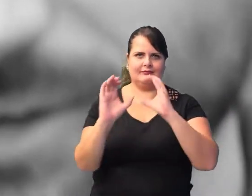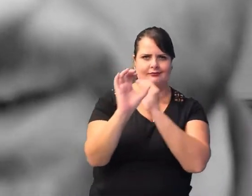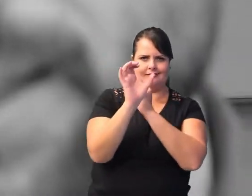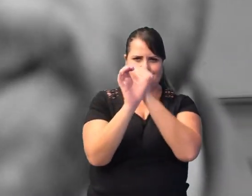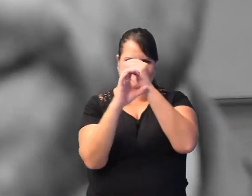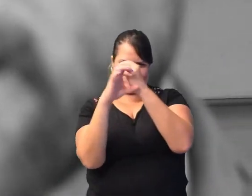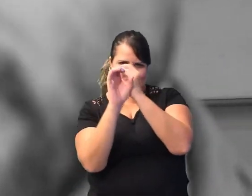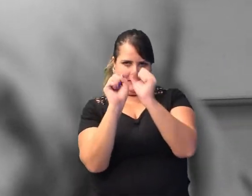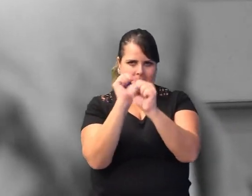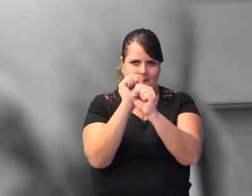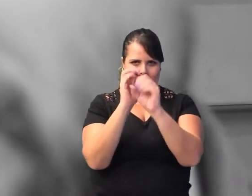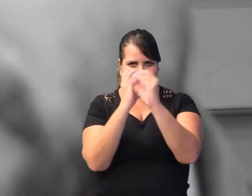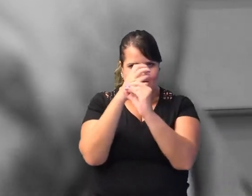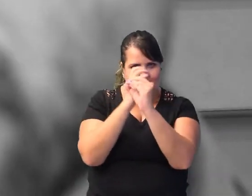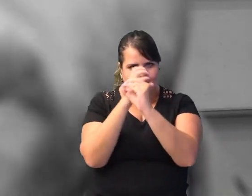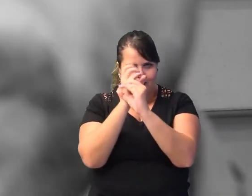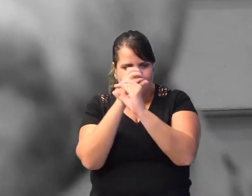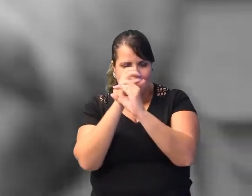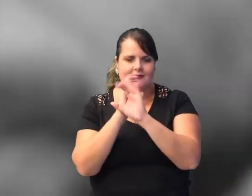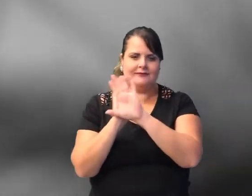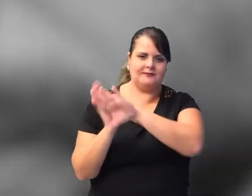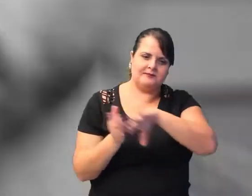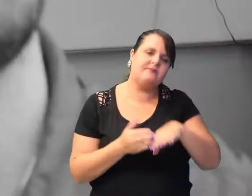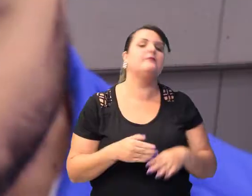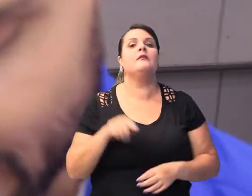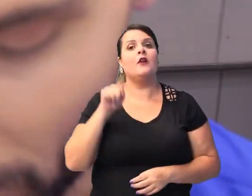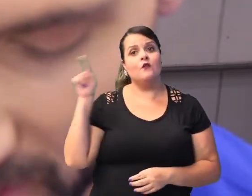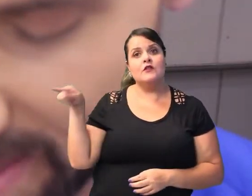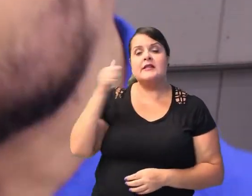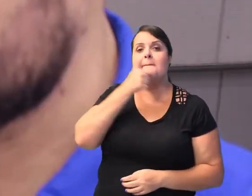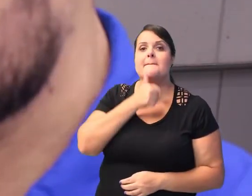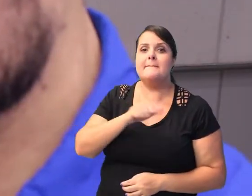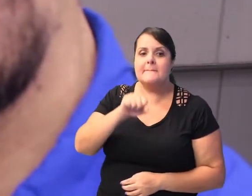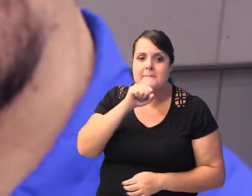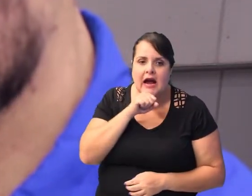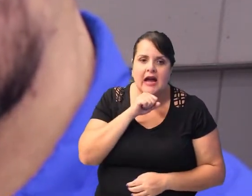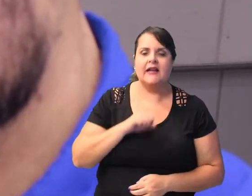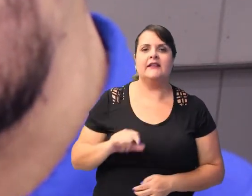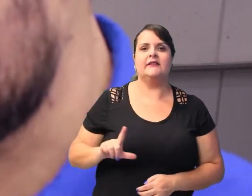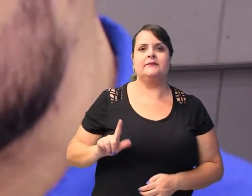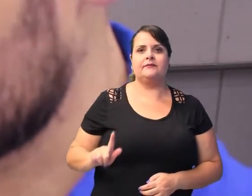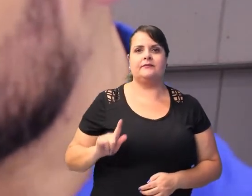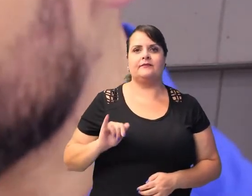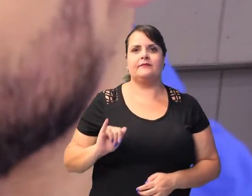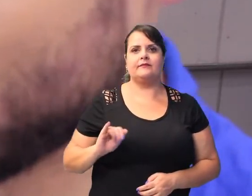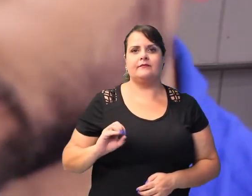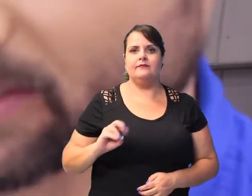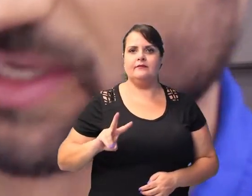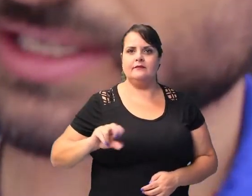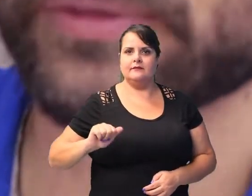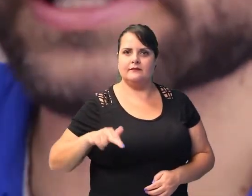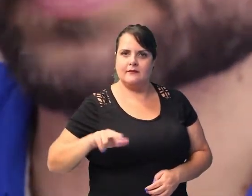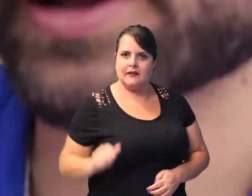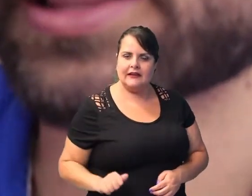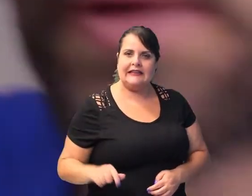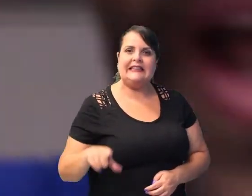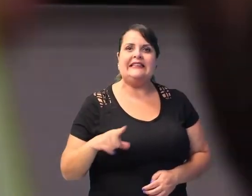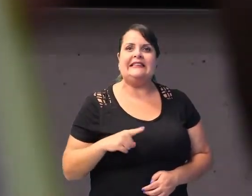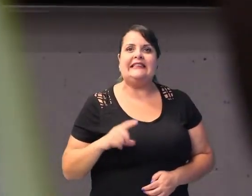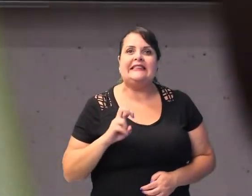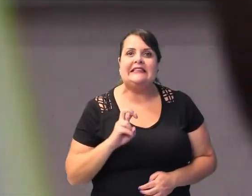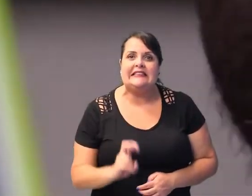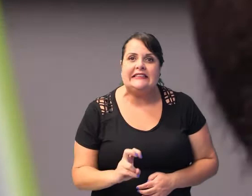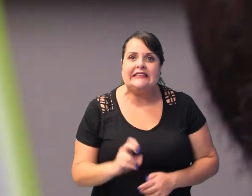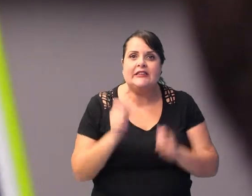pra em casa até a labirintite gritou você a mãe da agir e só ela pensa a sua mãe também